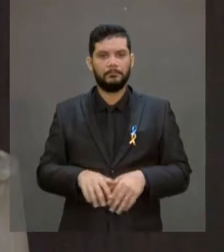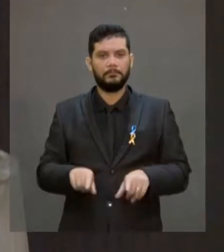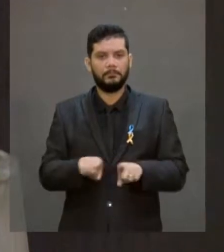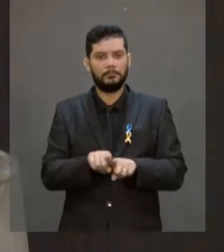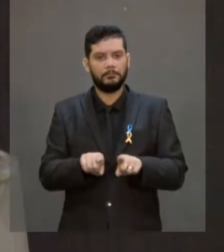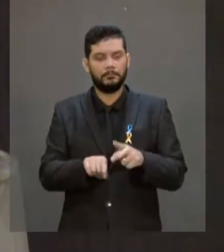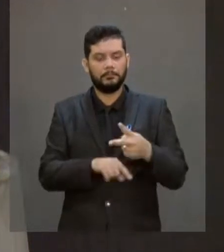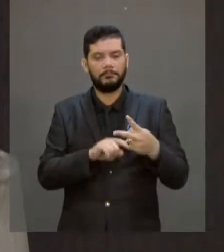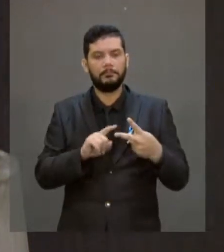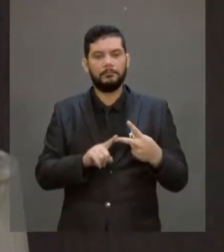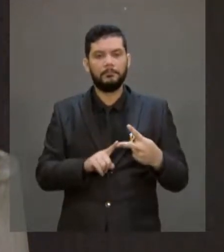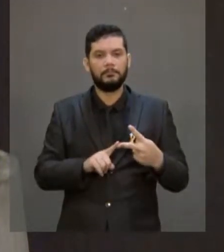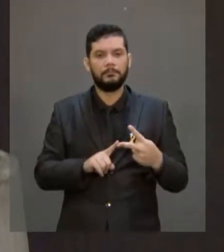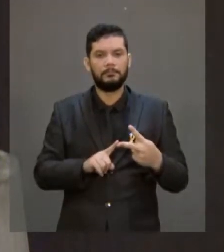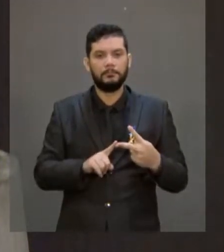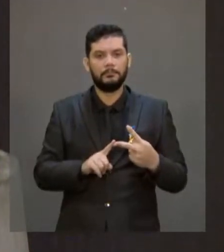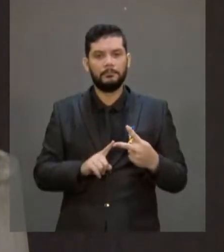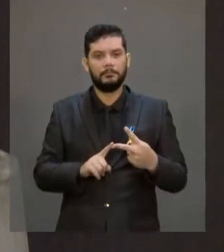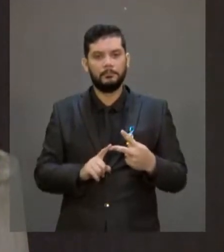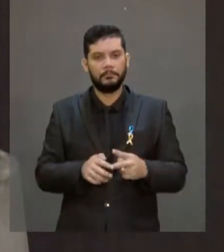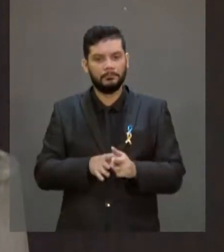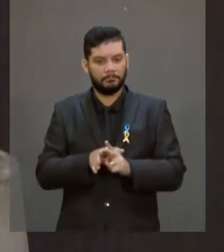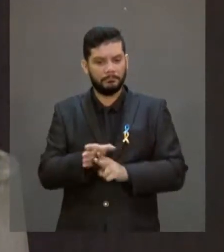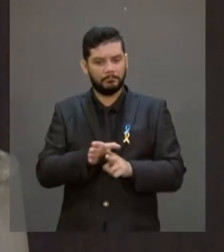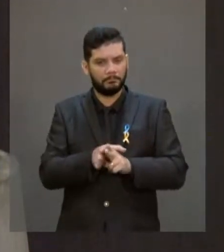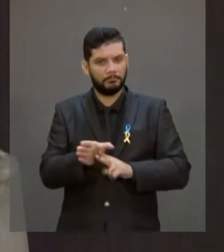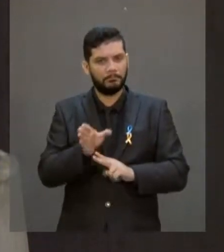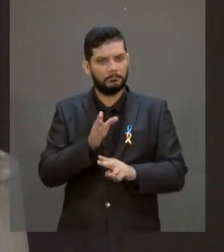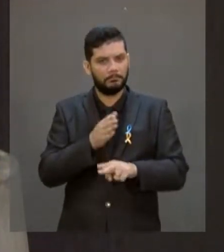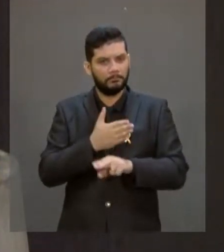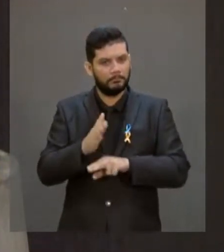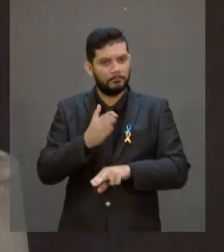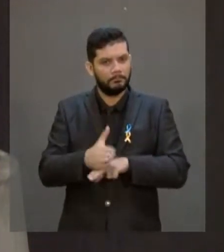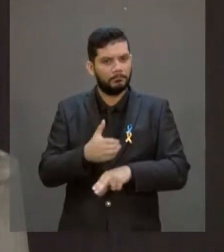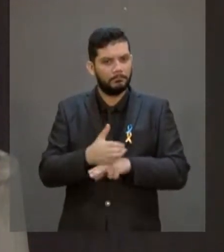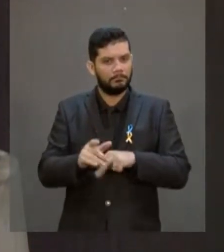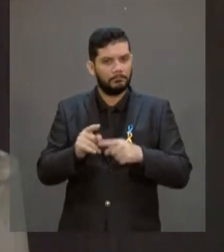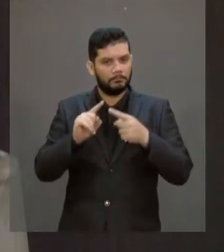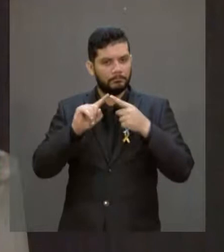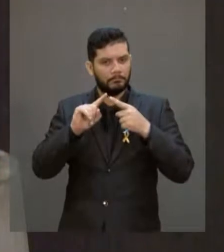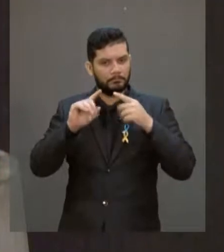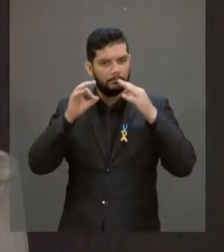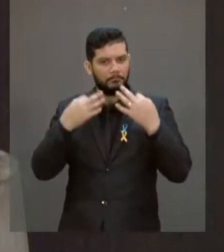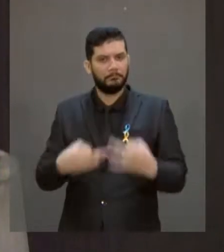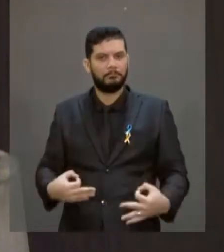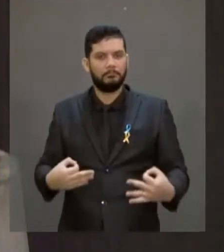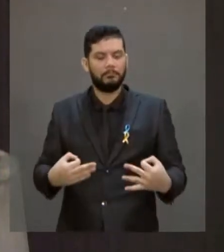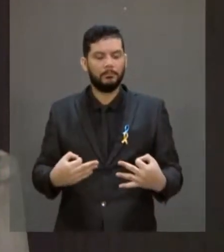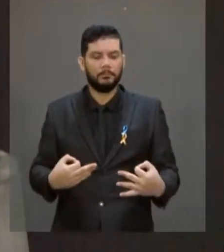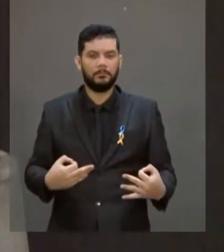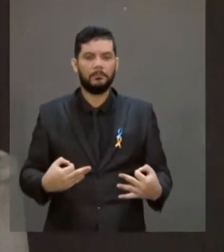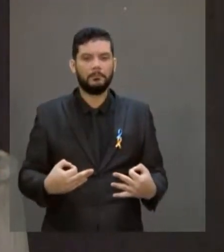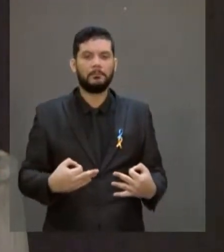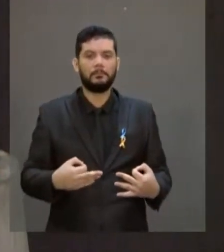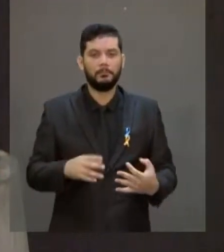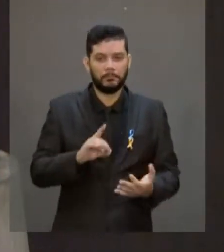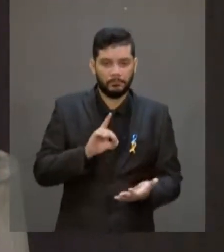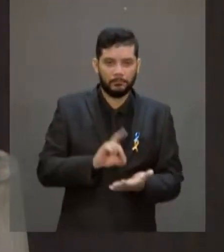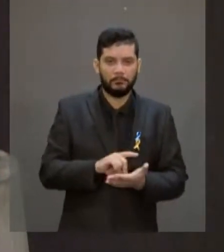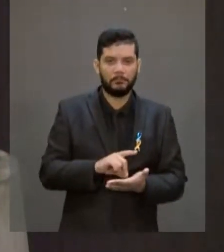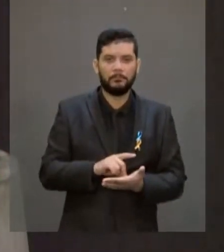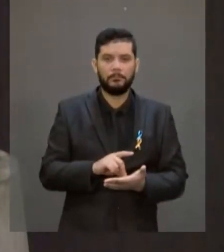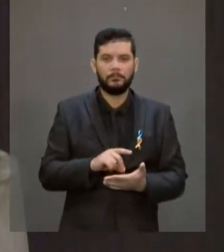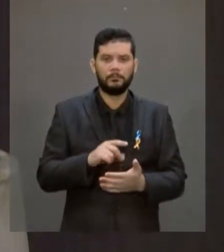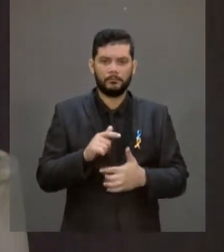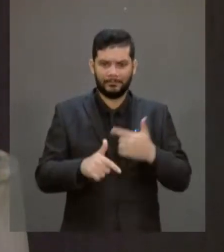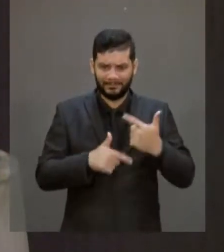uma formação adequada, porque entendemos que fazer segurança pública é uma tarefa das